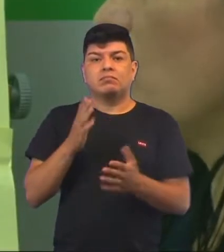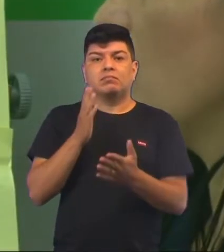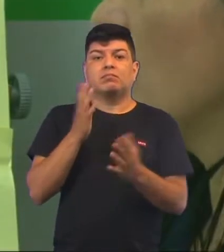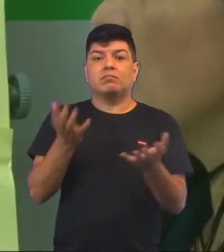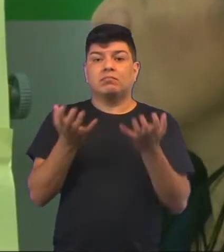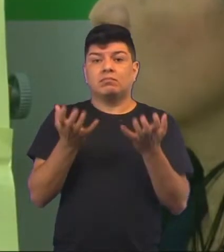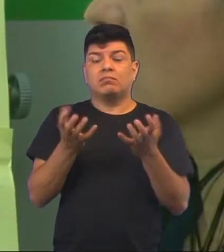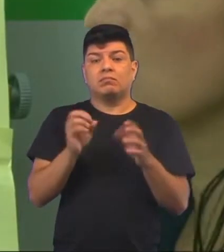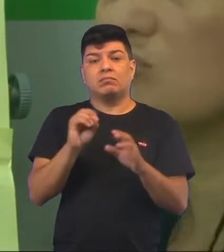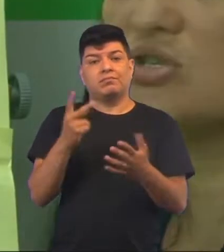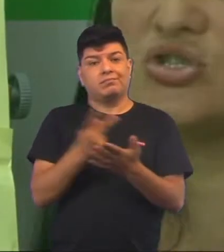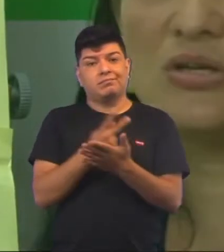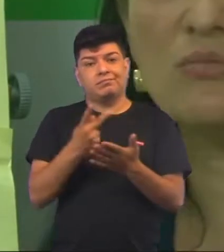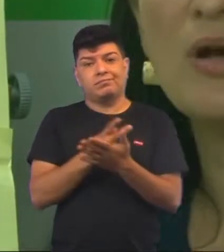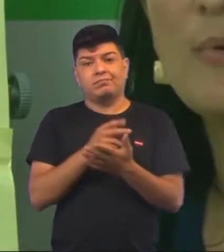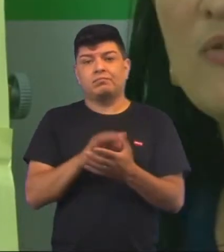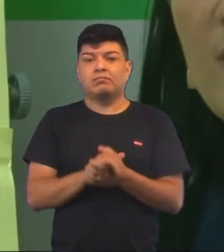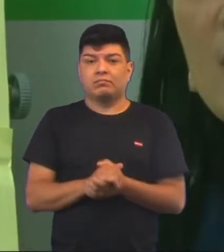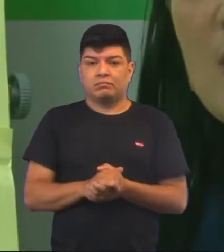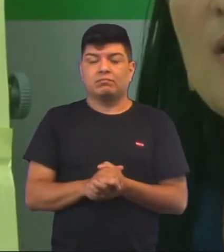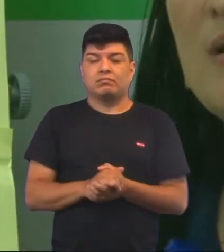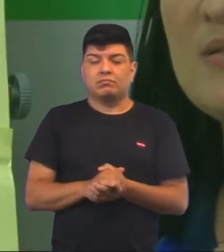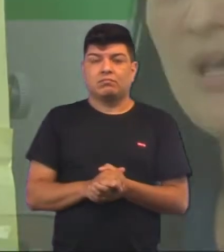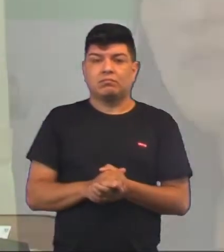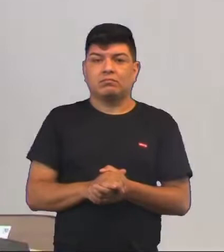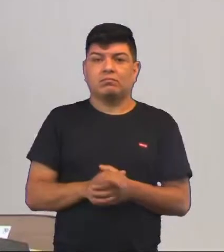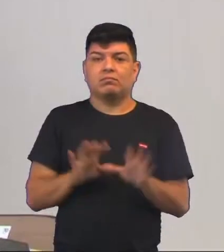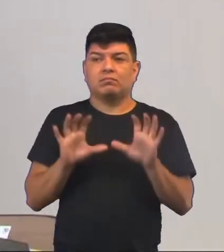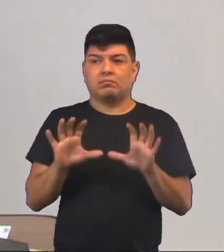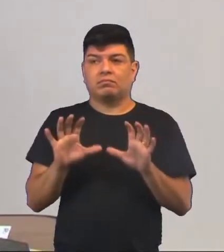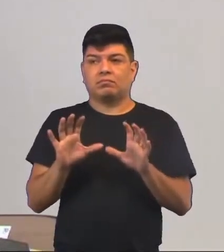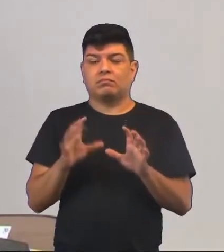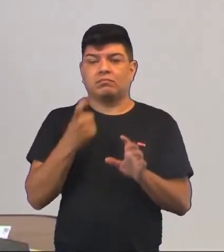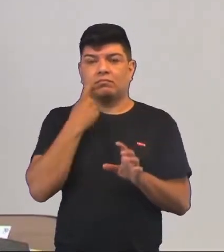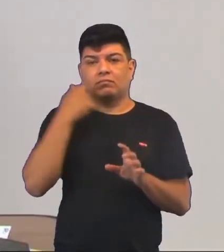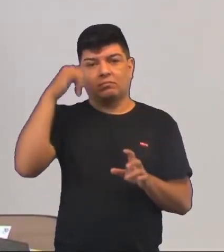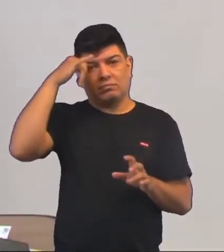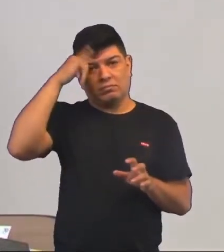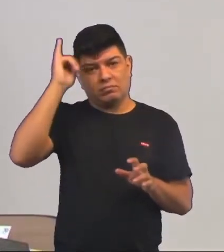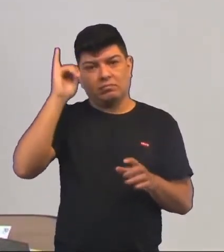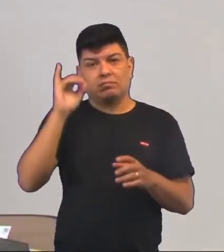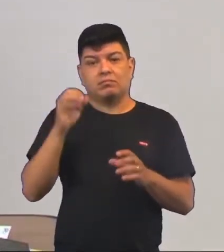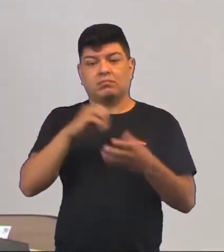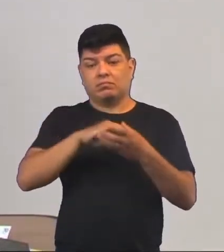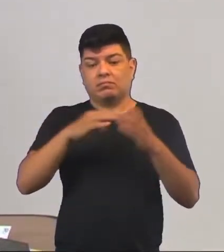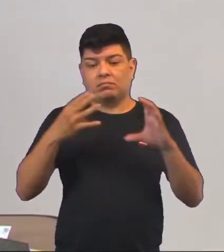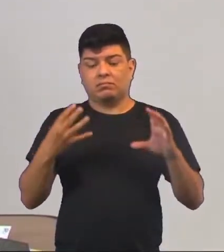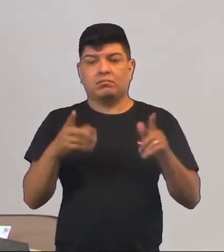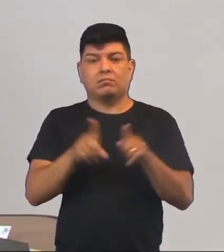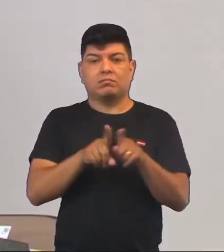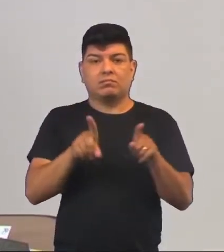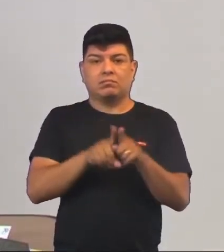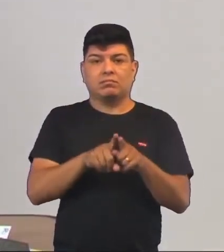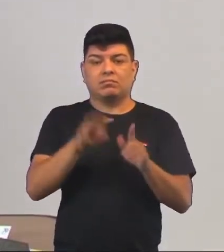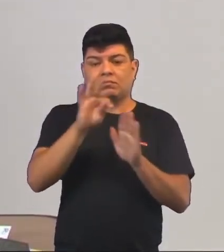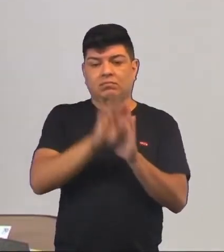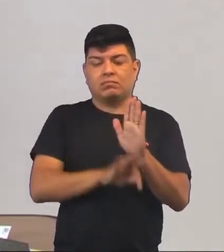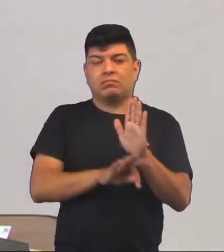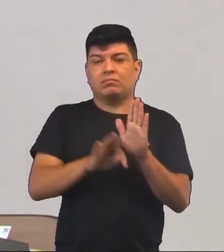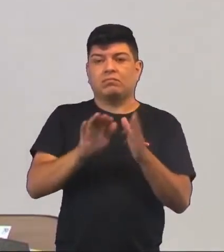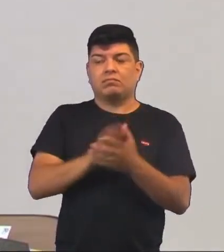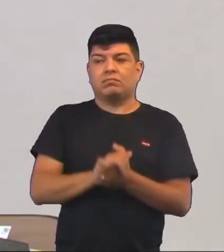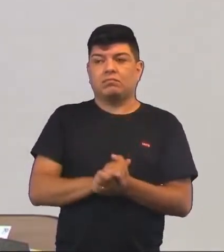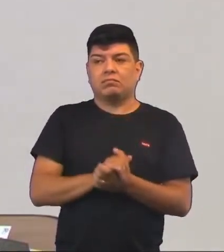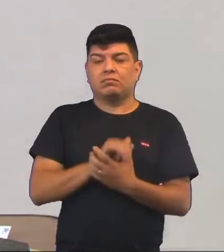querer ou um erro. É questão de estilo. A gente falar, se referindo ao peixe-boi e dando característica dele à medida que o texto ele